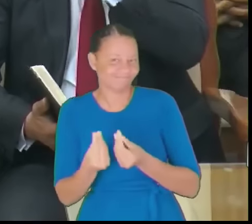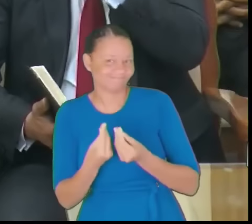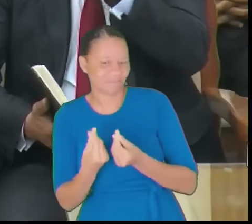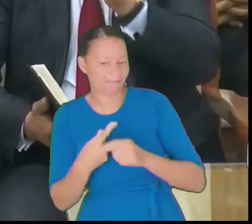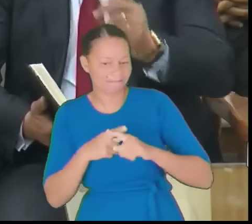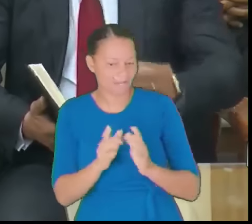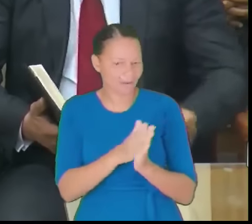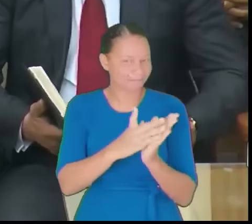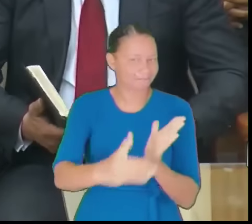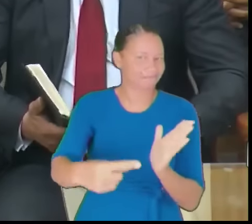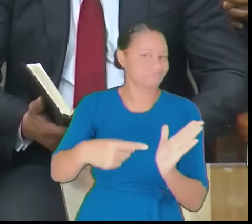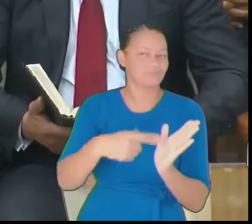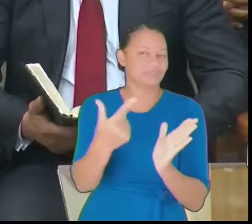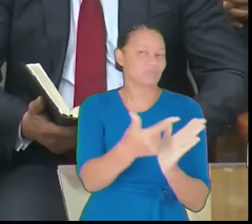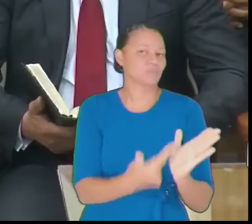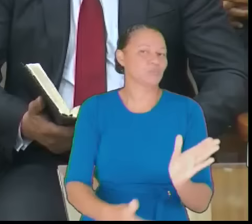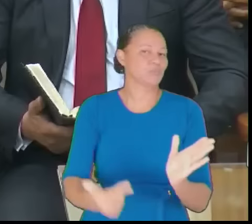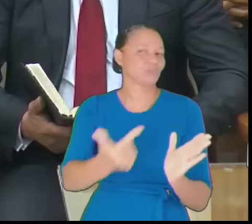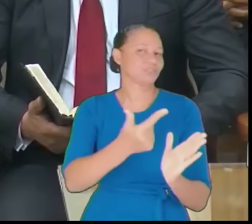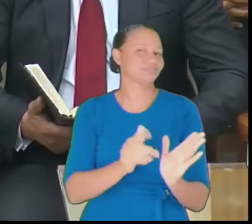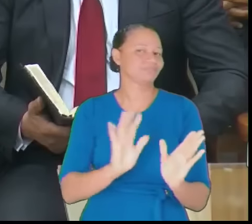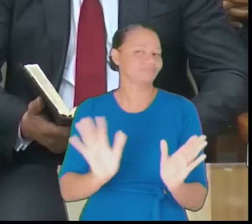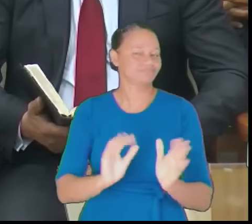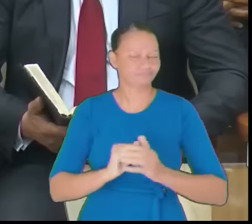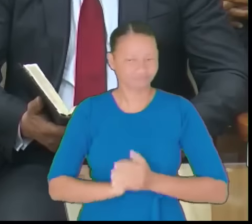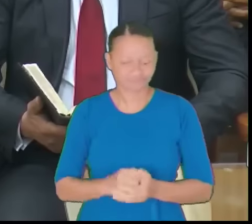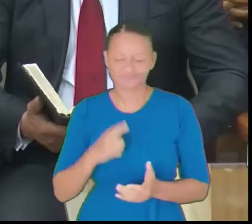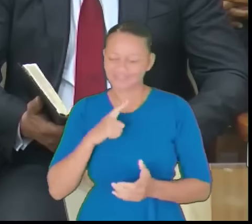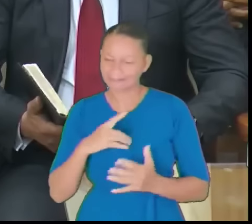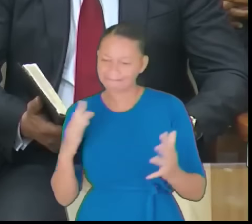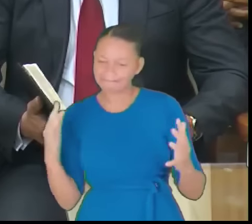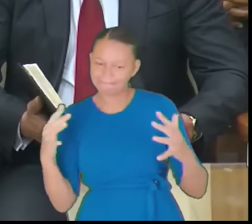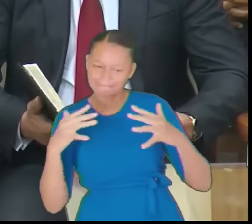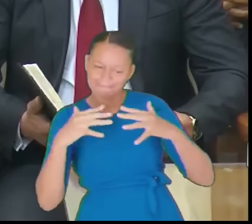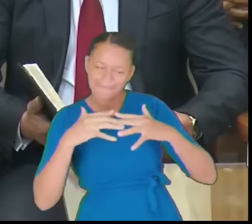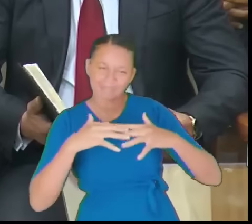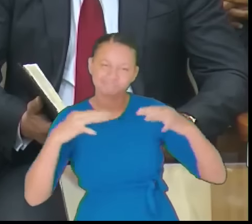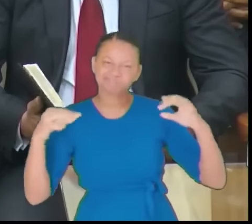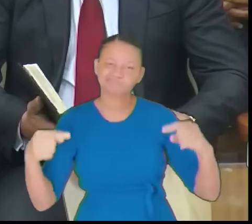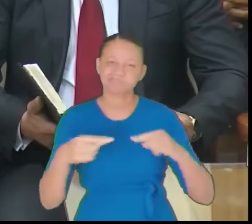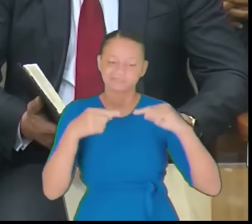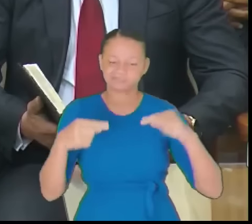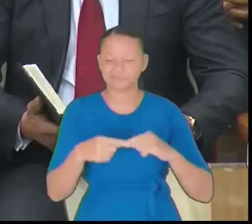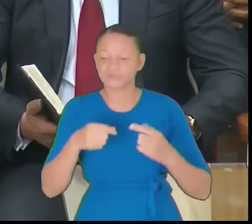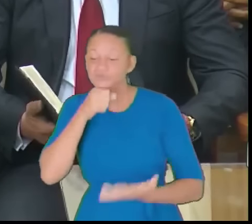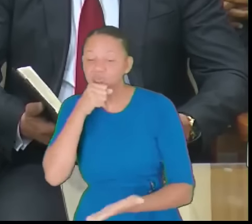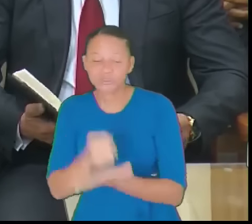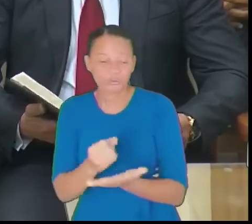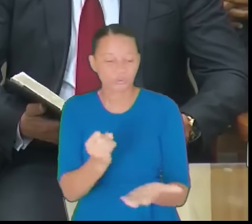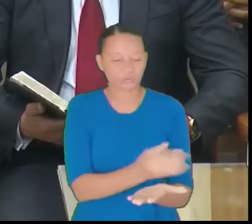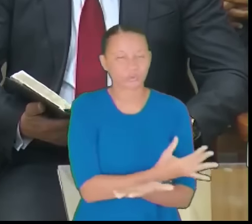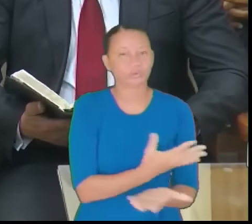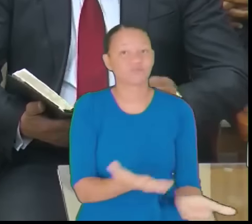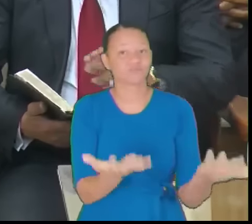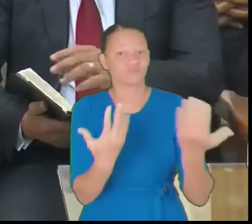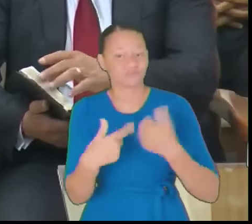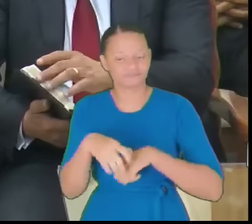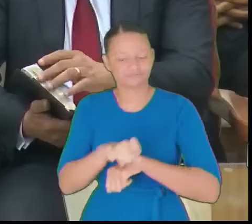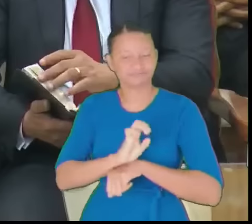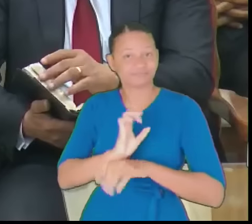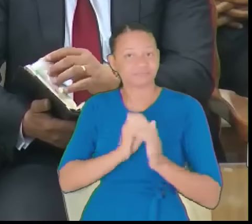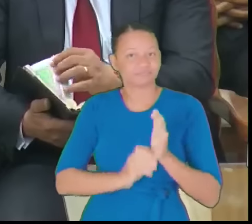há contradição. E há um casamento perfeito entre o Antigo Testamento e o Novo. Vamos para Efésios,